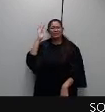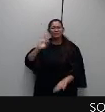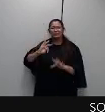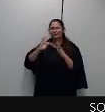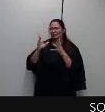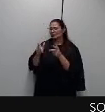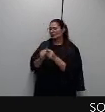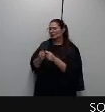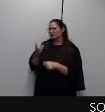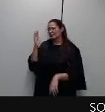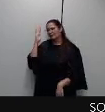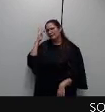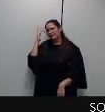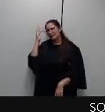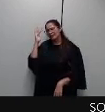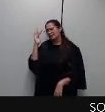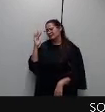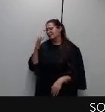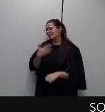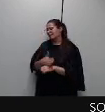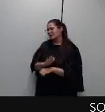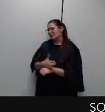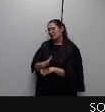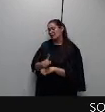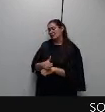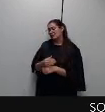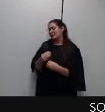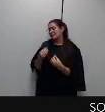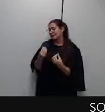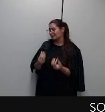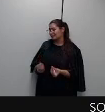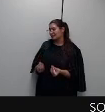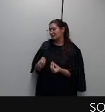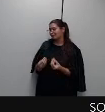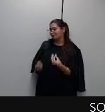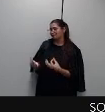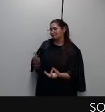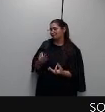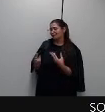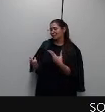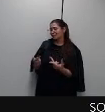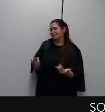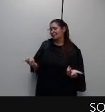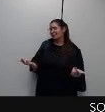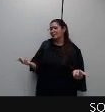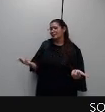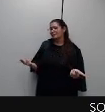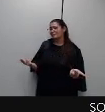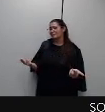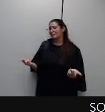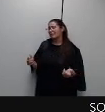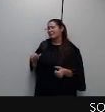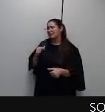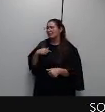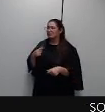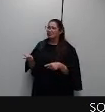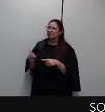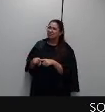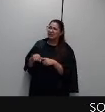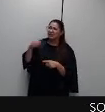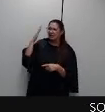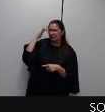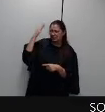prática da República Eu não creio presidente que de repente se Deva dar uma revira-volta de 360 graus